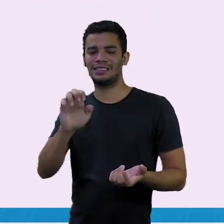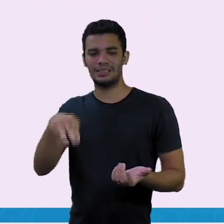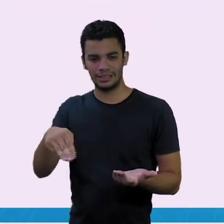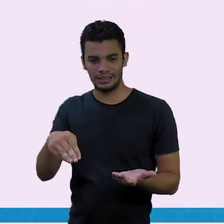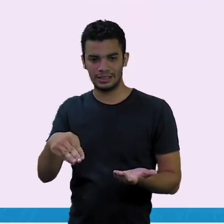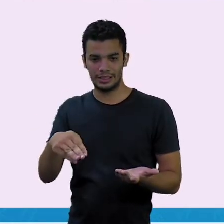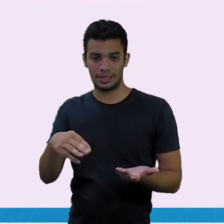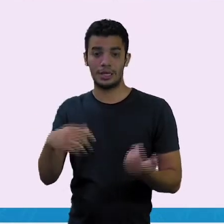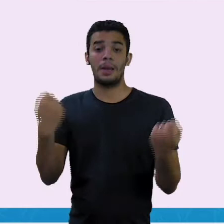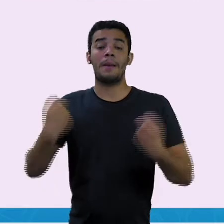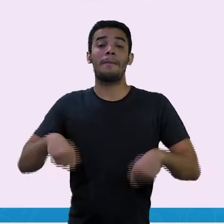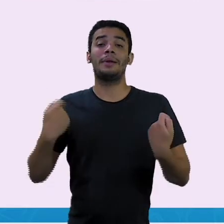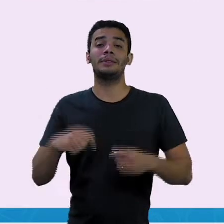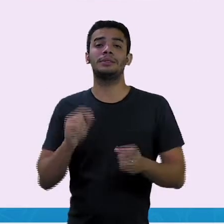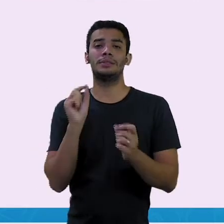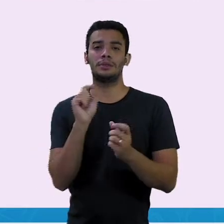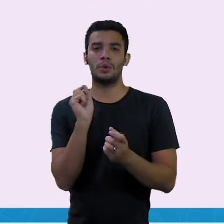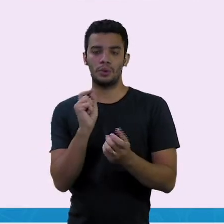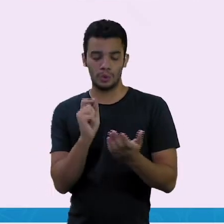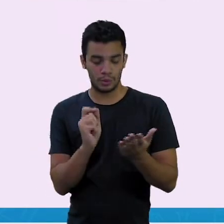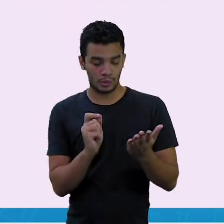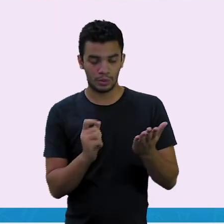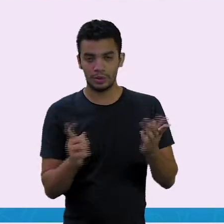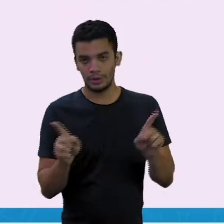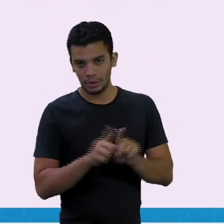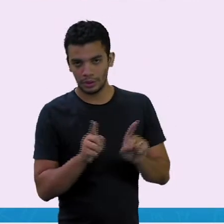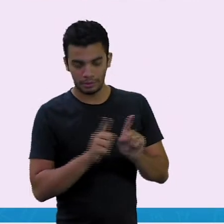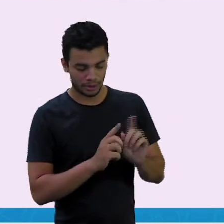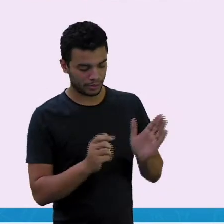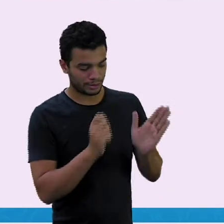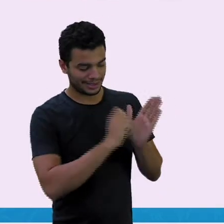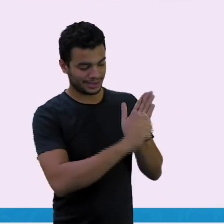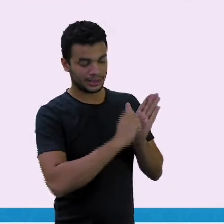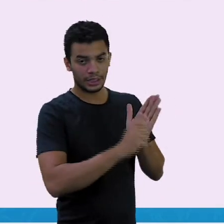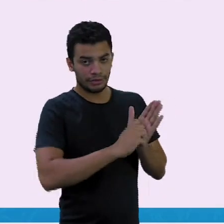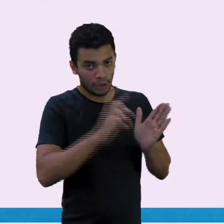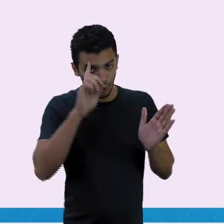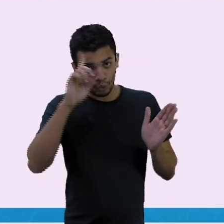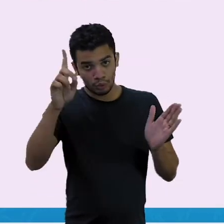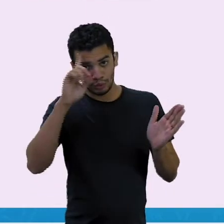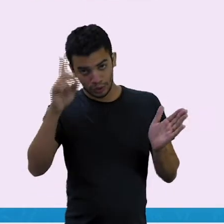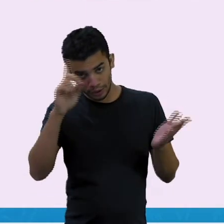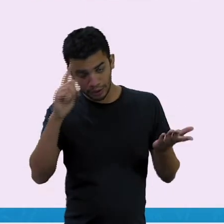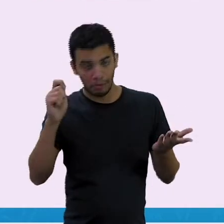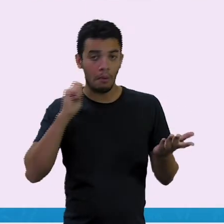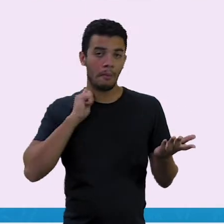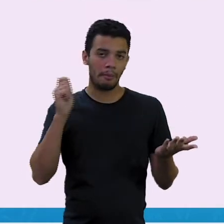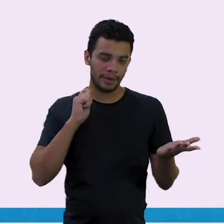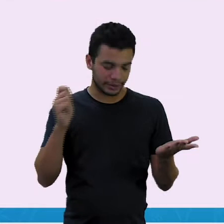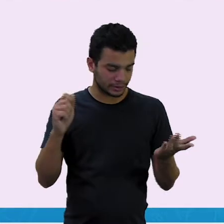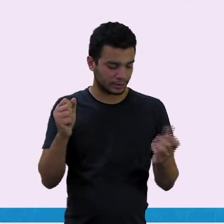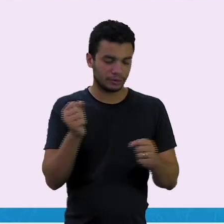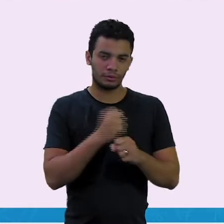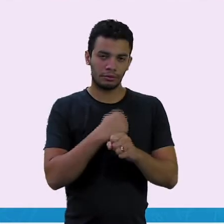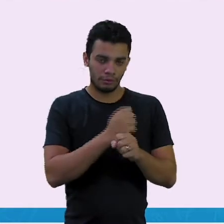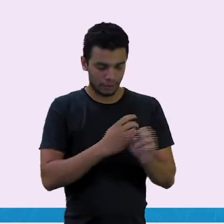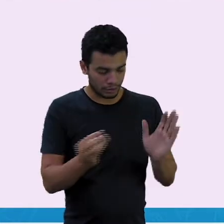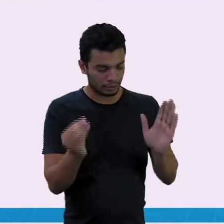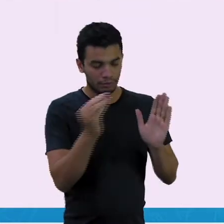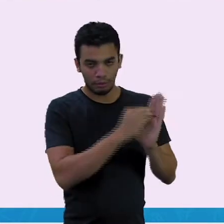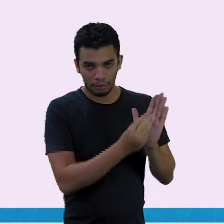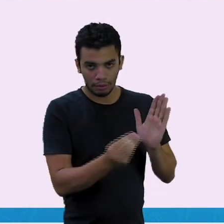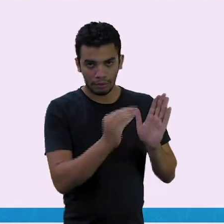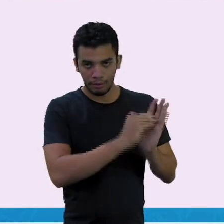seja datado, porque senão, quando o destinatário for ler aquele bilhete que